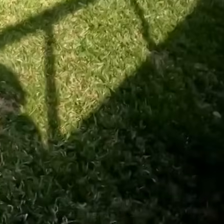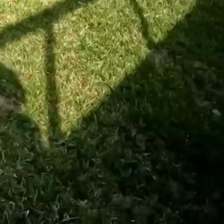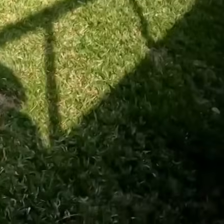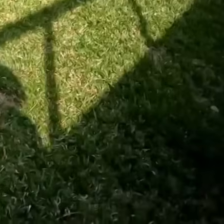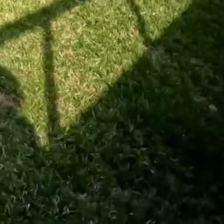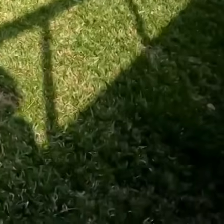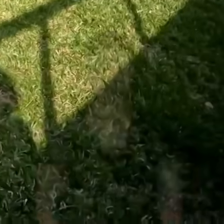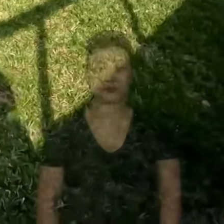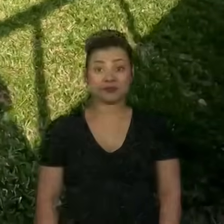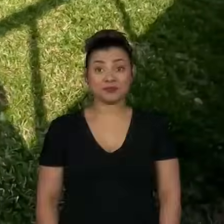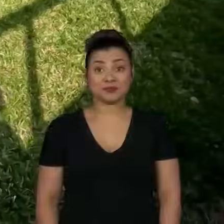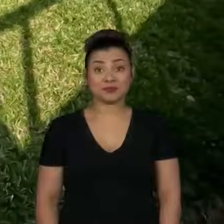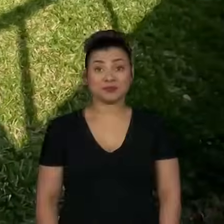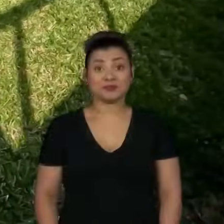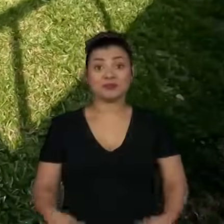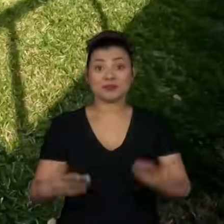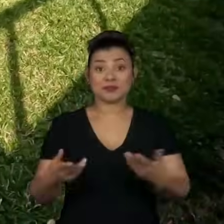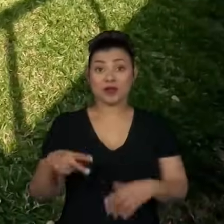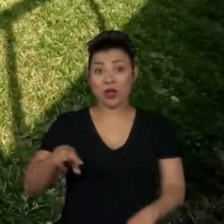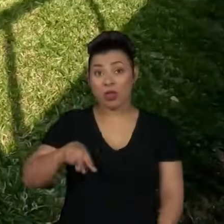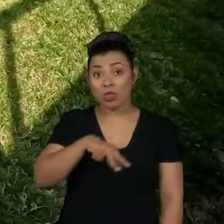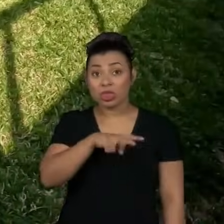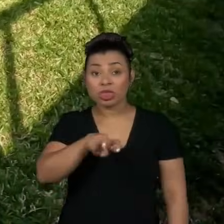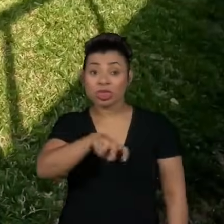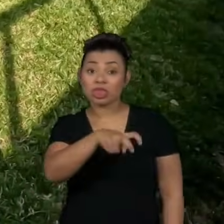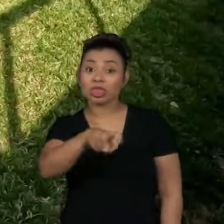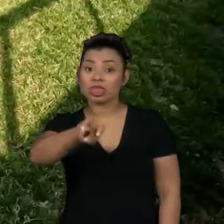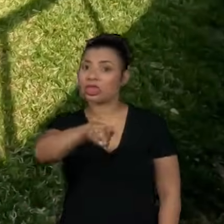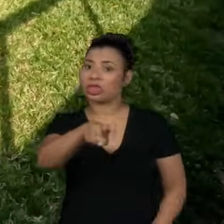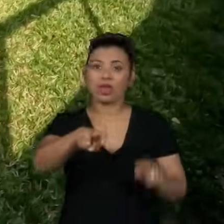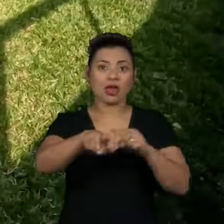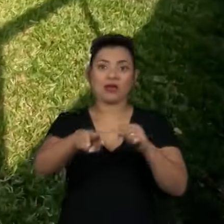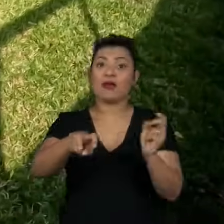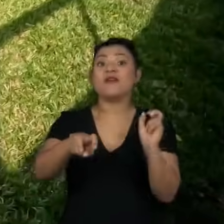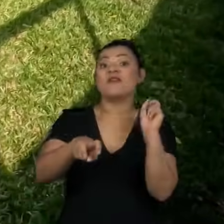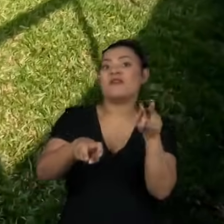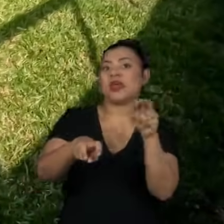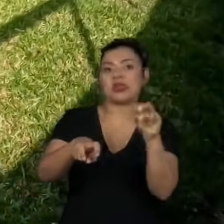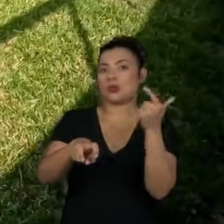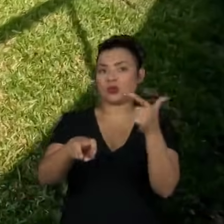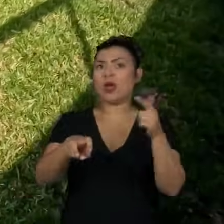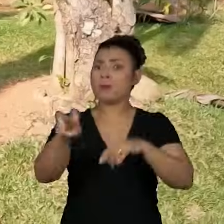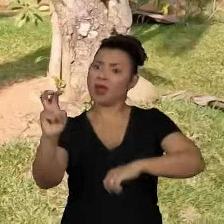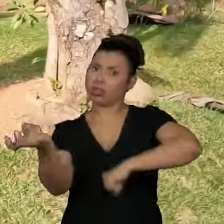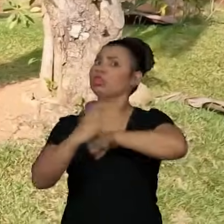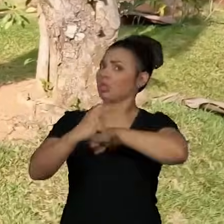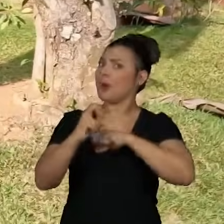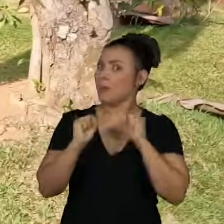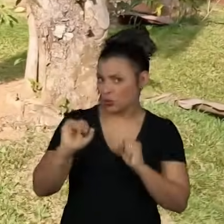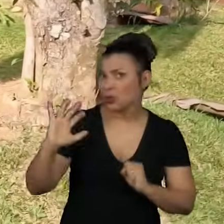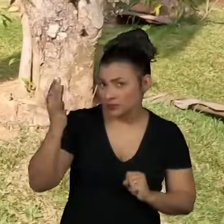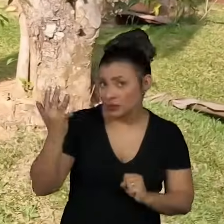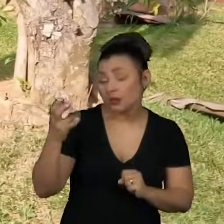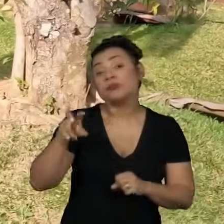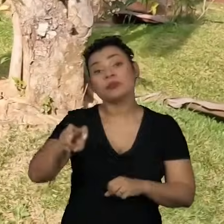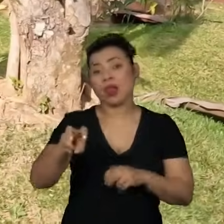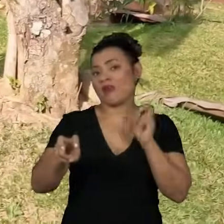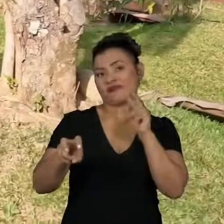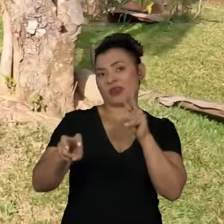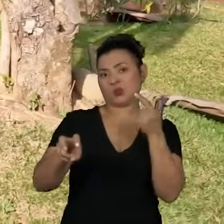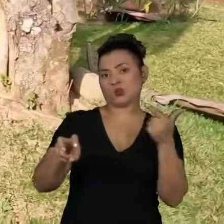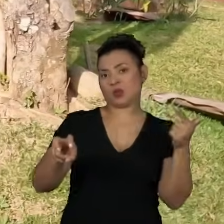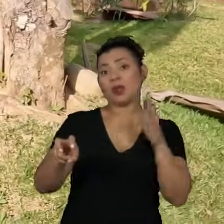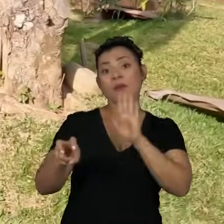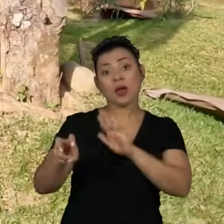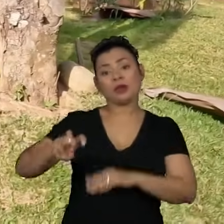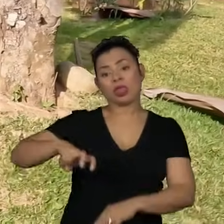É a jiboia, né? Ela não é peçonhenta, mas ela morde. O manejo que a gente faz com o gancho mesmo,